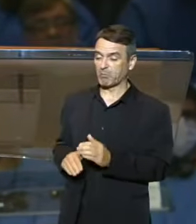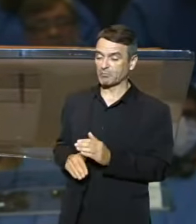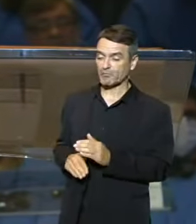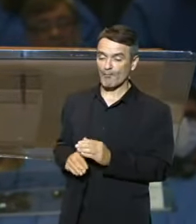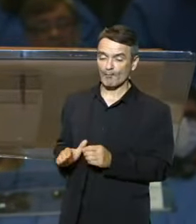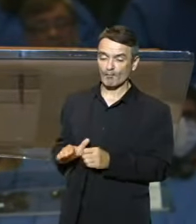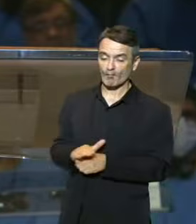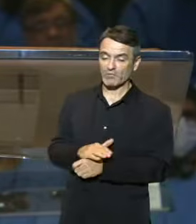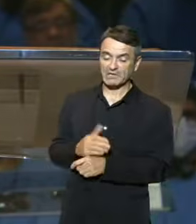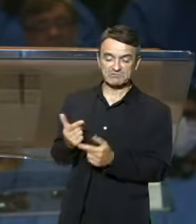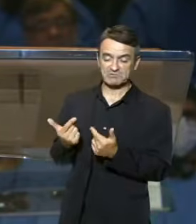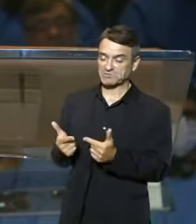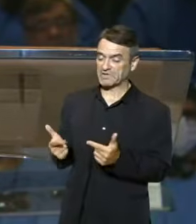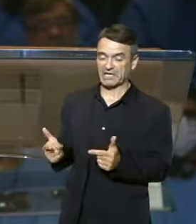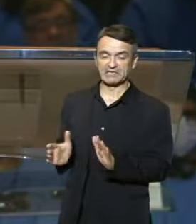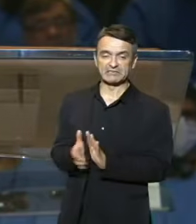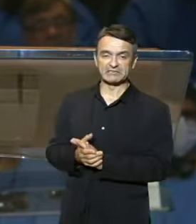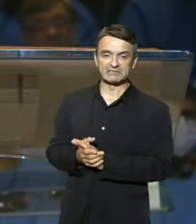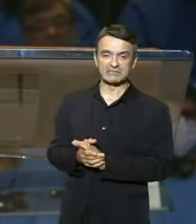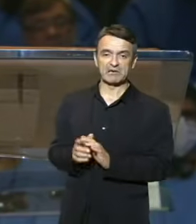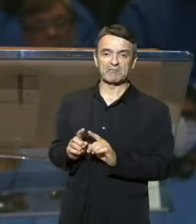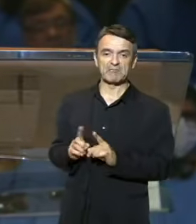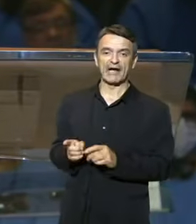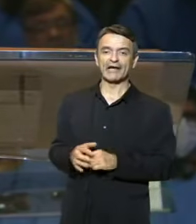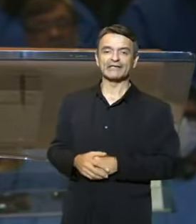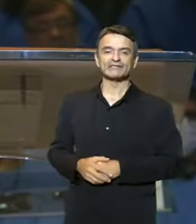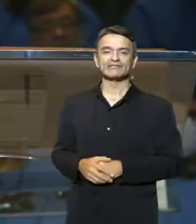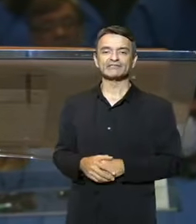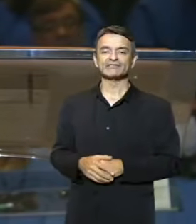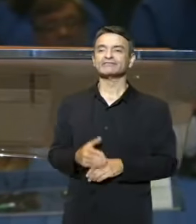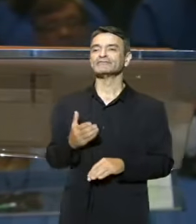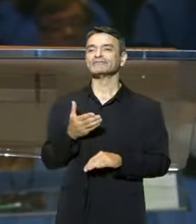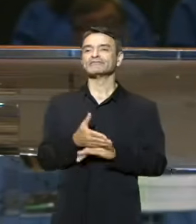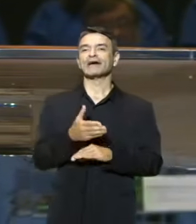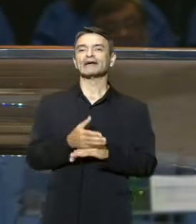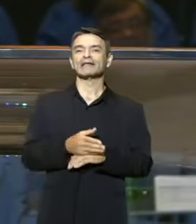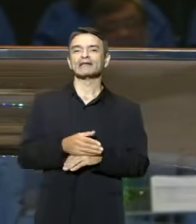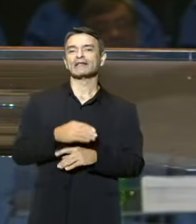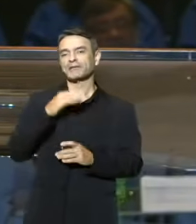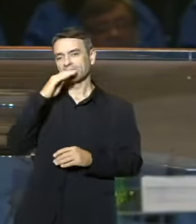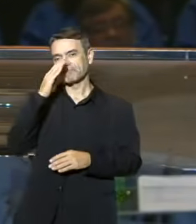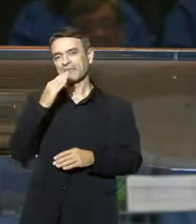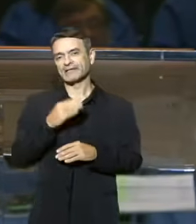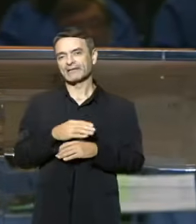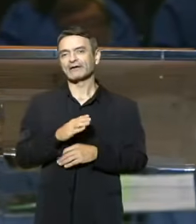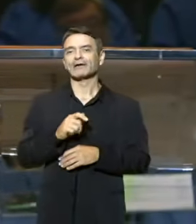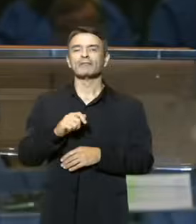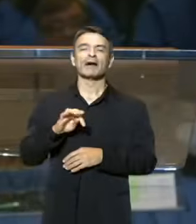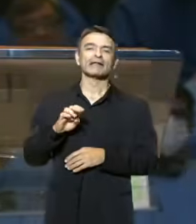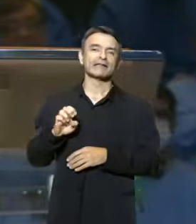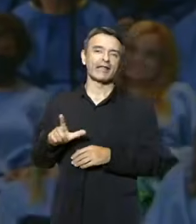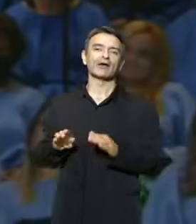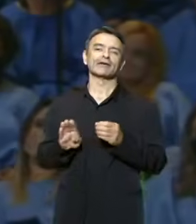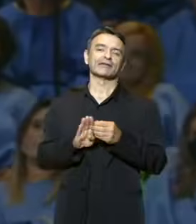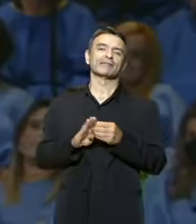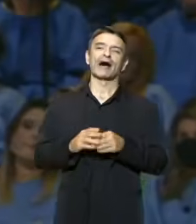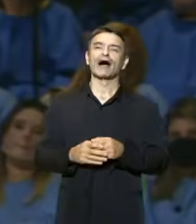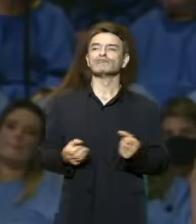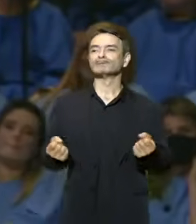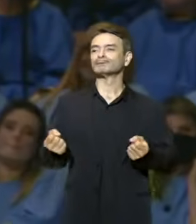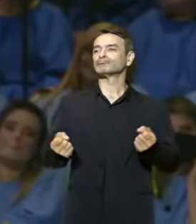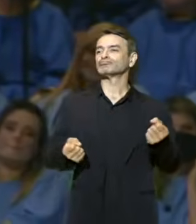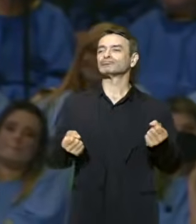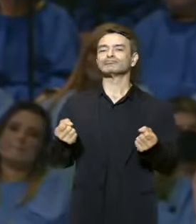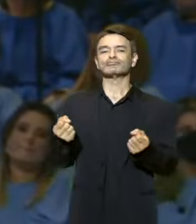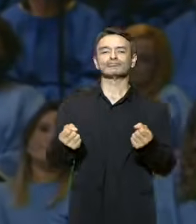do carro, porque está assim ultimamente, né? Mas vem para Batel com carrão e fica desfilando